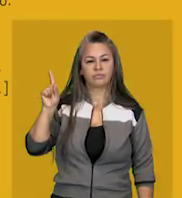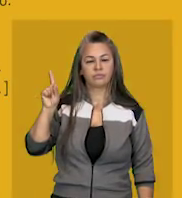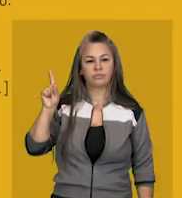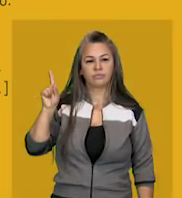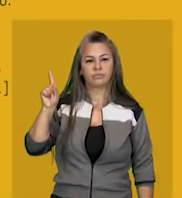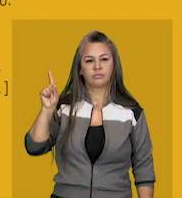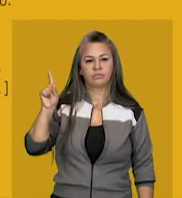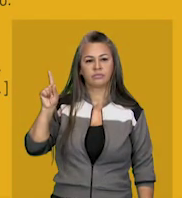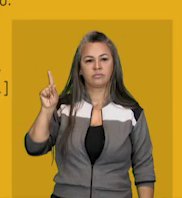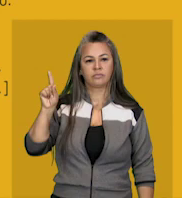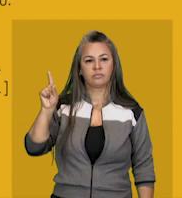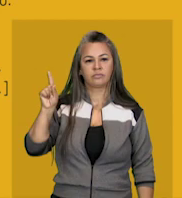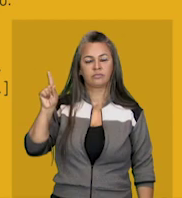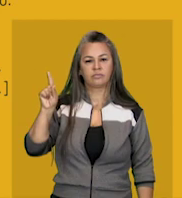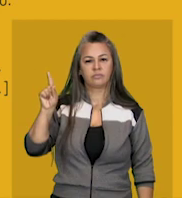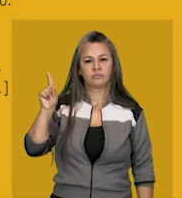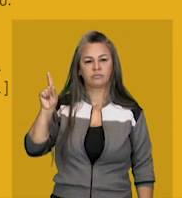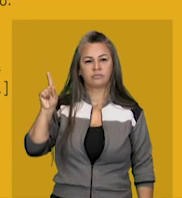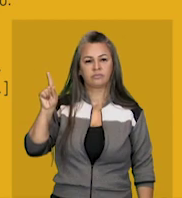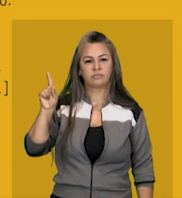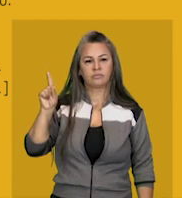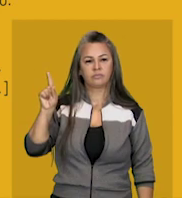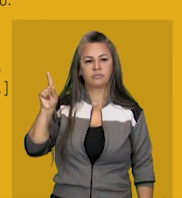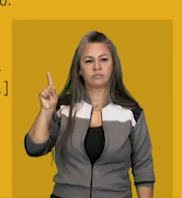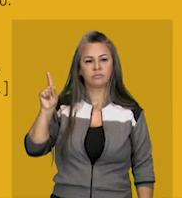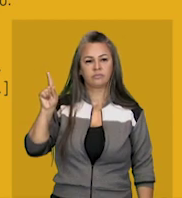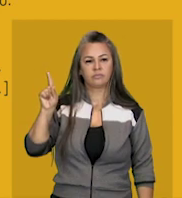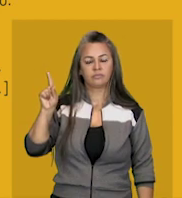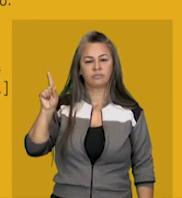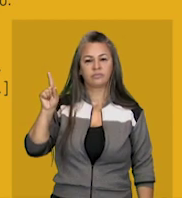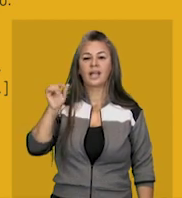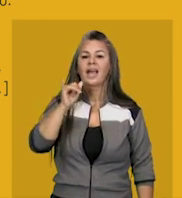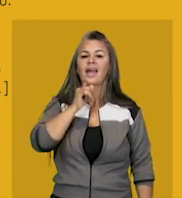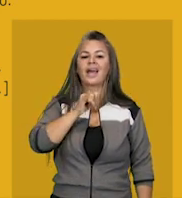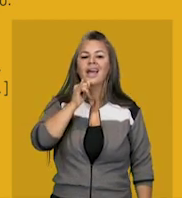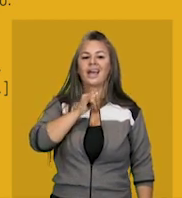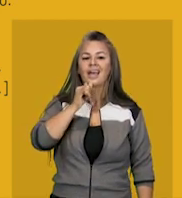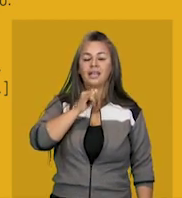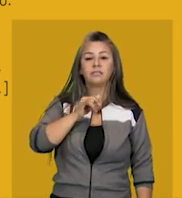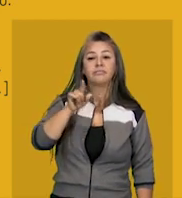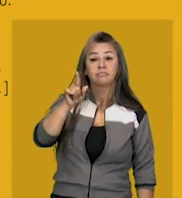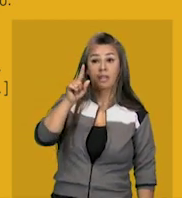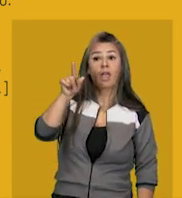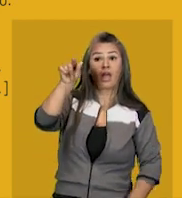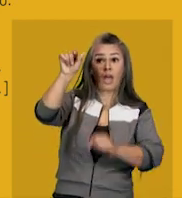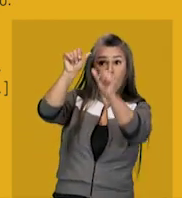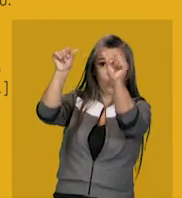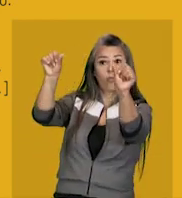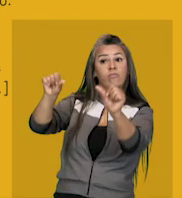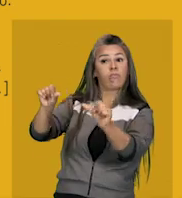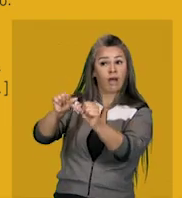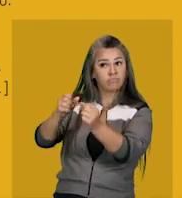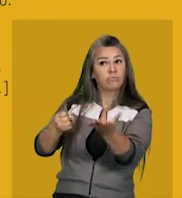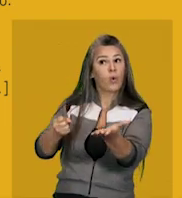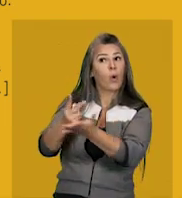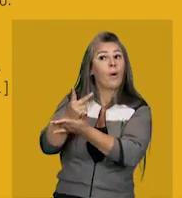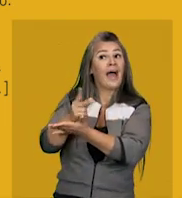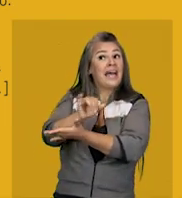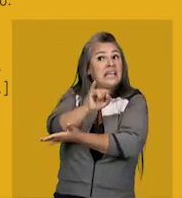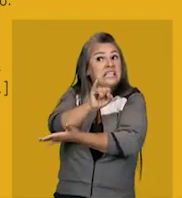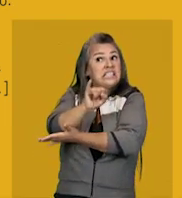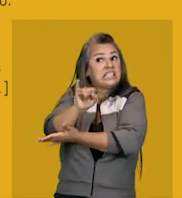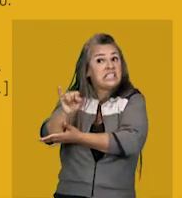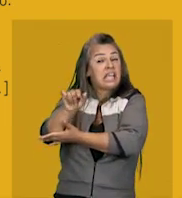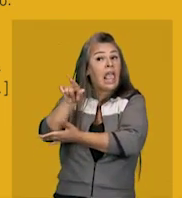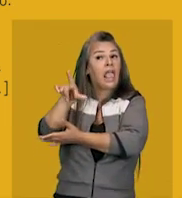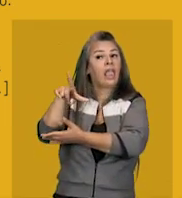ao senão, né? Desde que, olha o exemplo, comprarei o quadro, desde que não seja